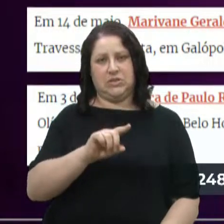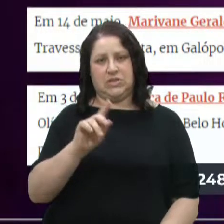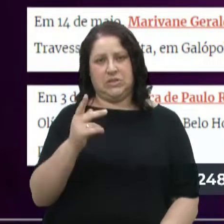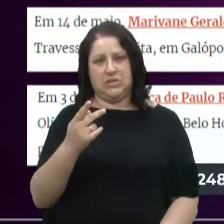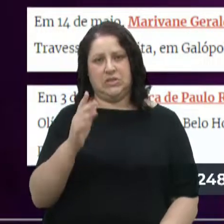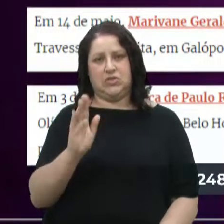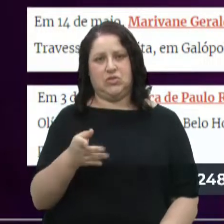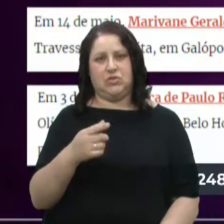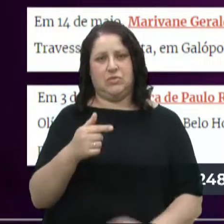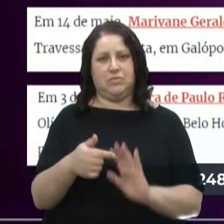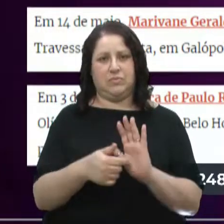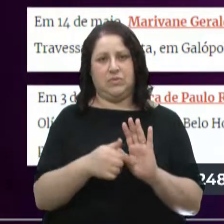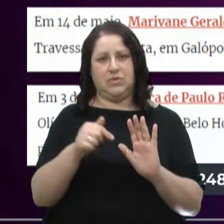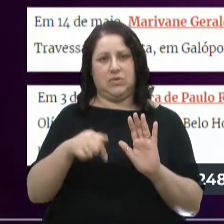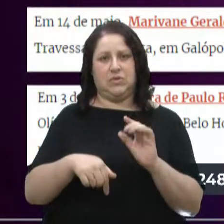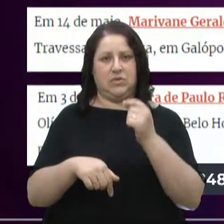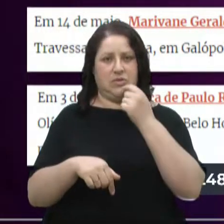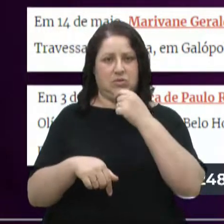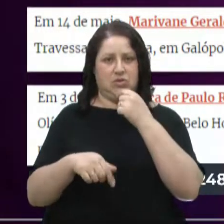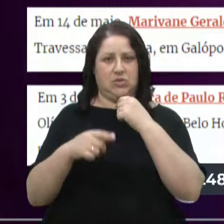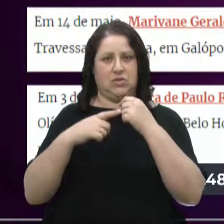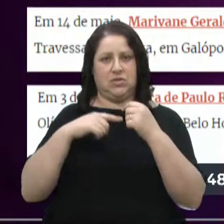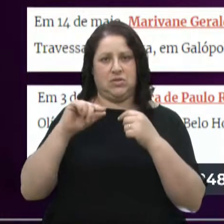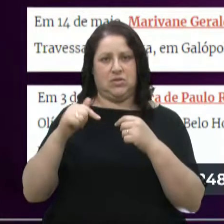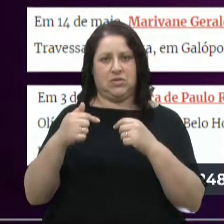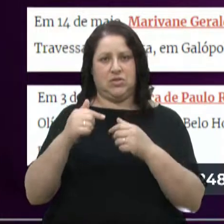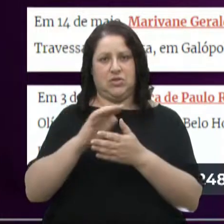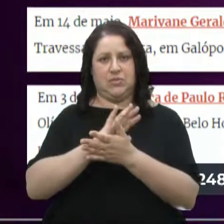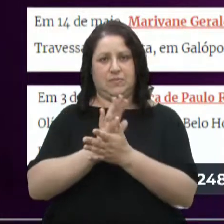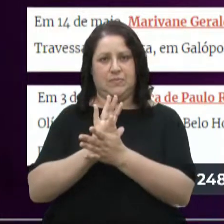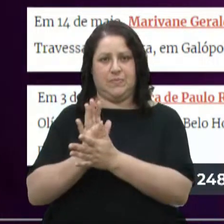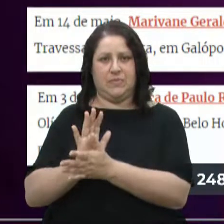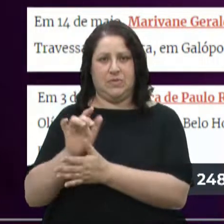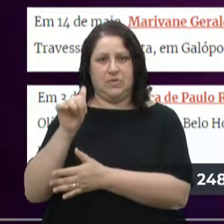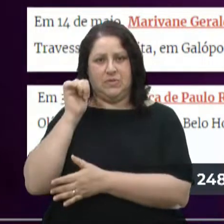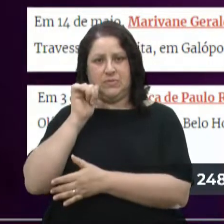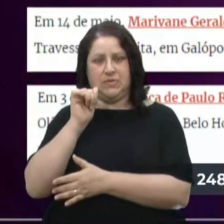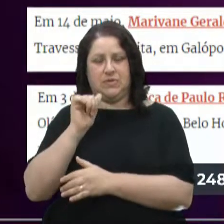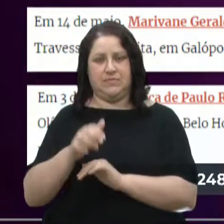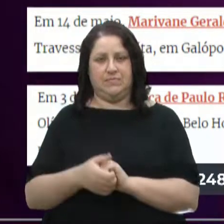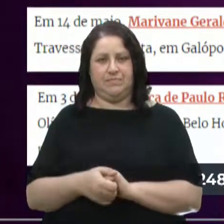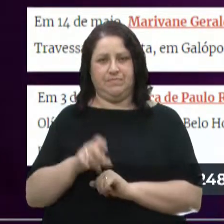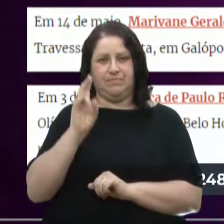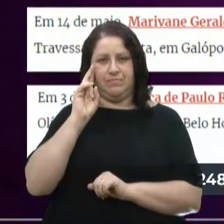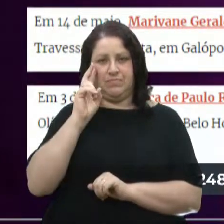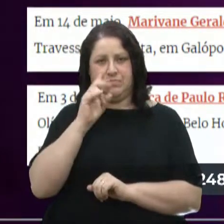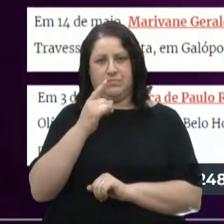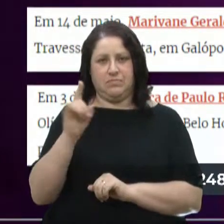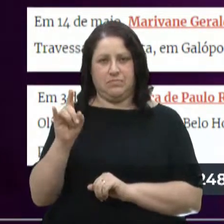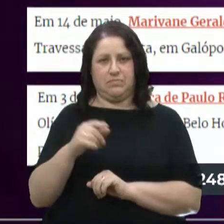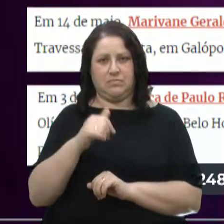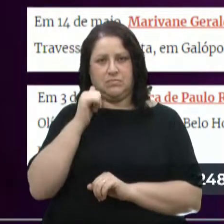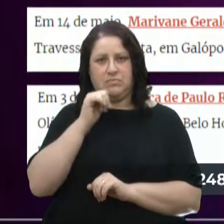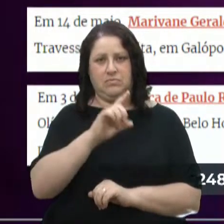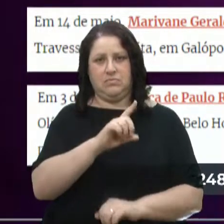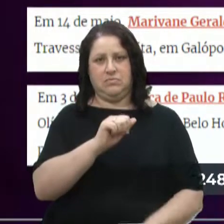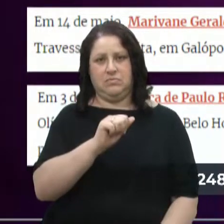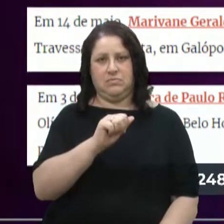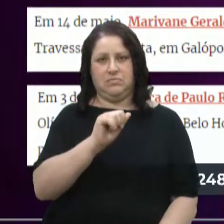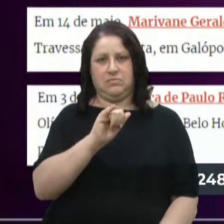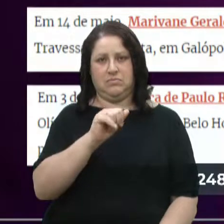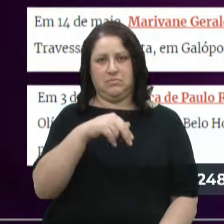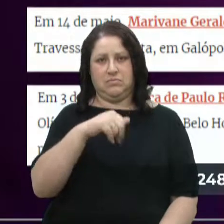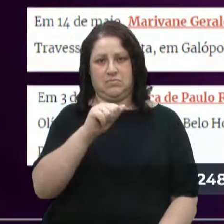Sul 7 feminicídios. E aqui eu quero relembrar os últimos deles, Daiana da Luz, de